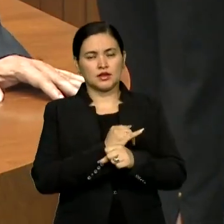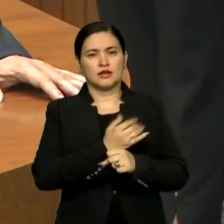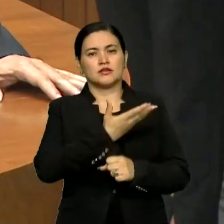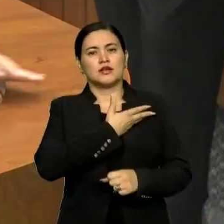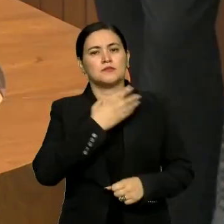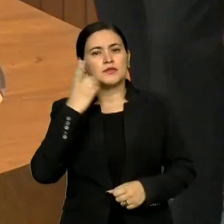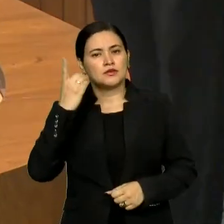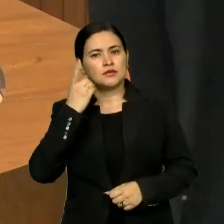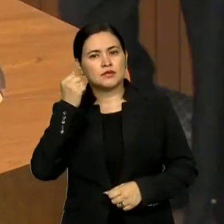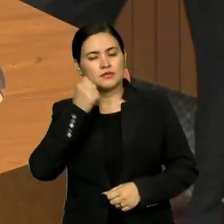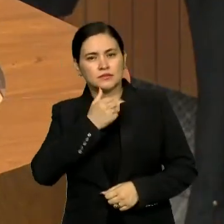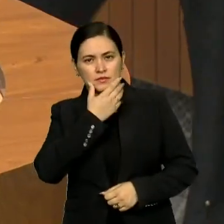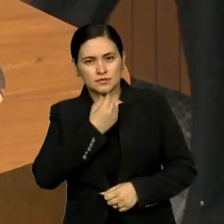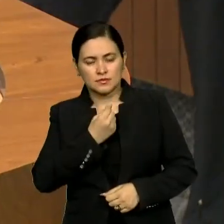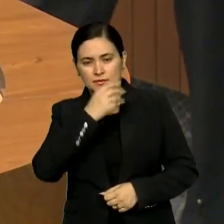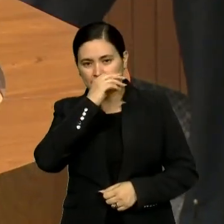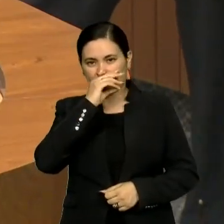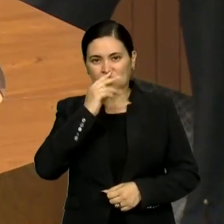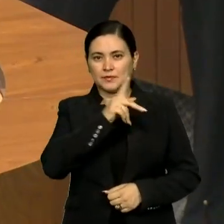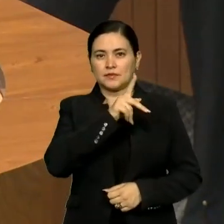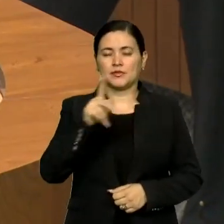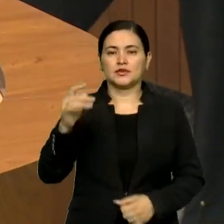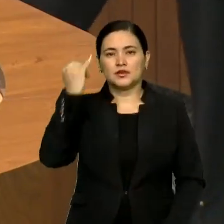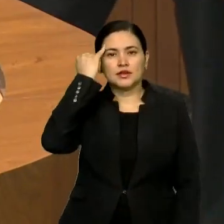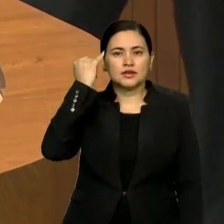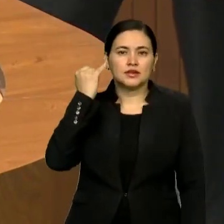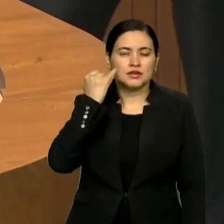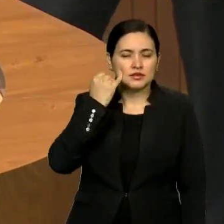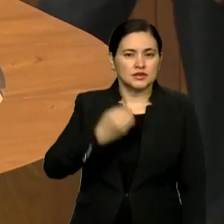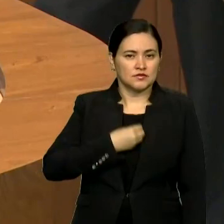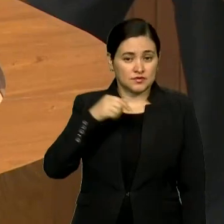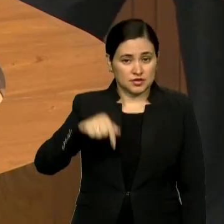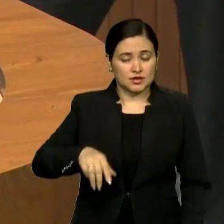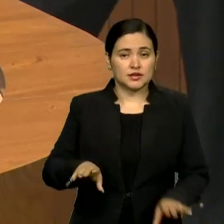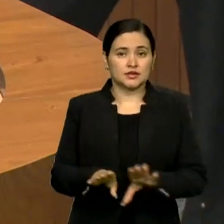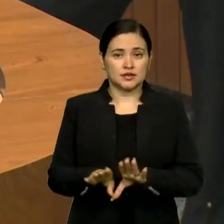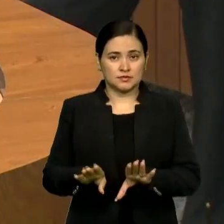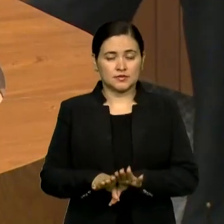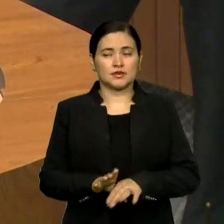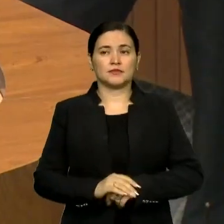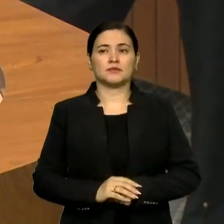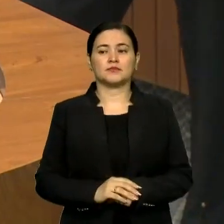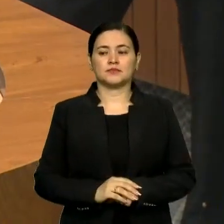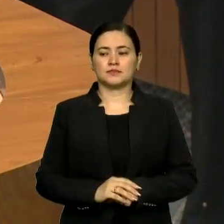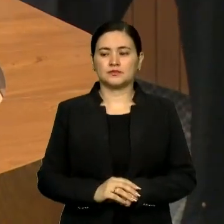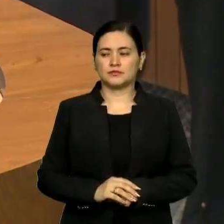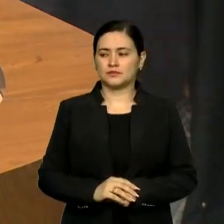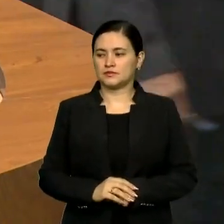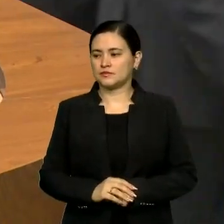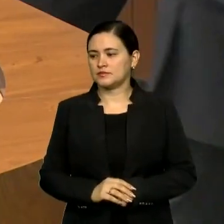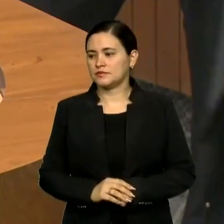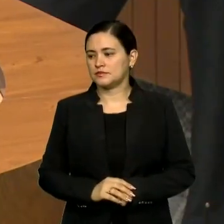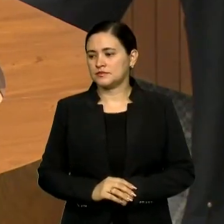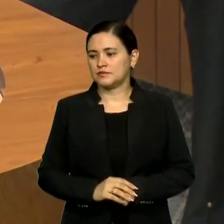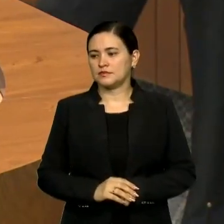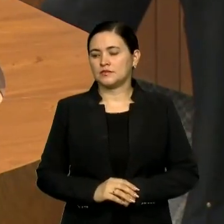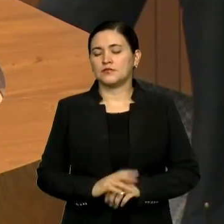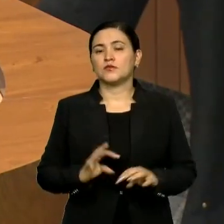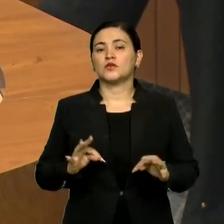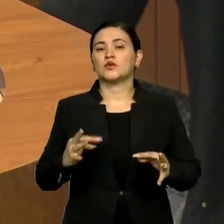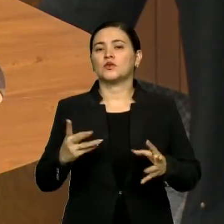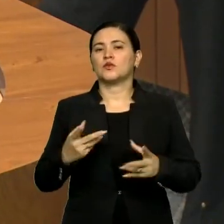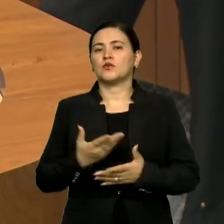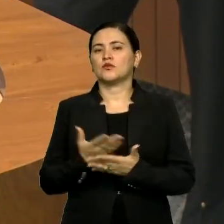deputadas, senhora presidenta Iracema, que também está aqui na plenária, saudar a todos os convidados